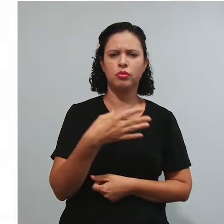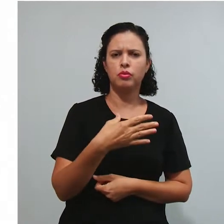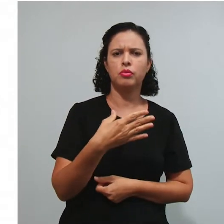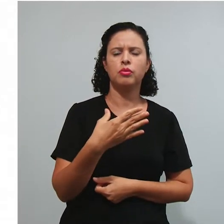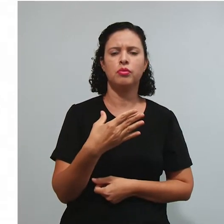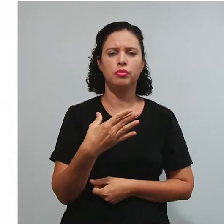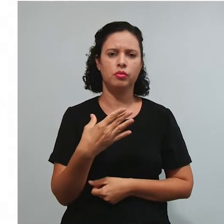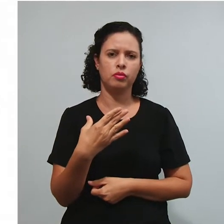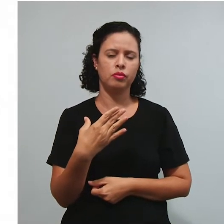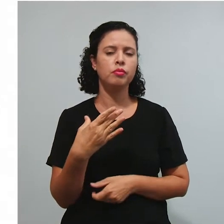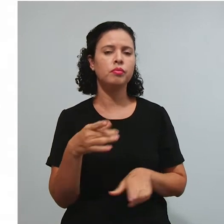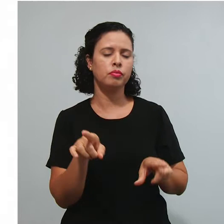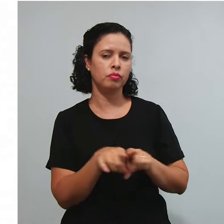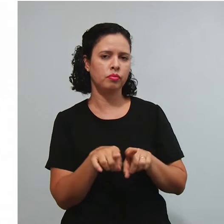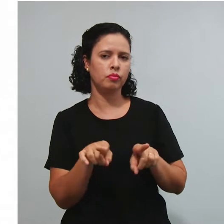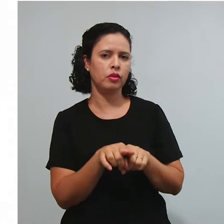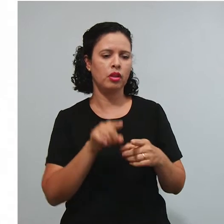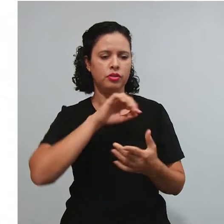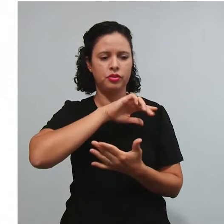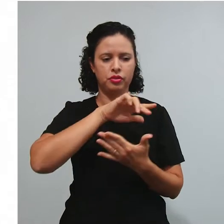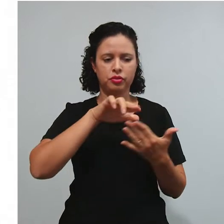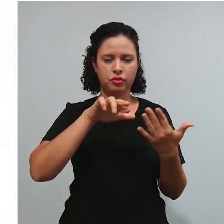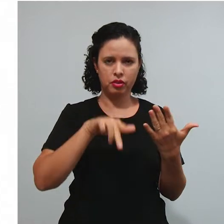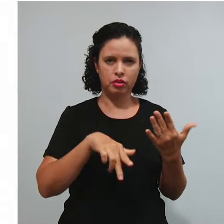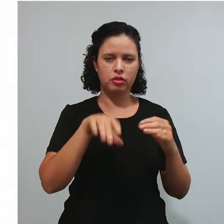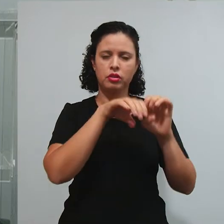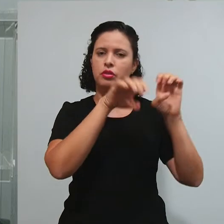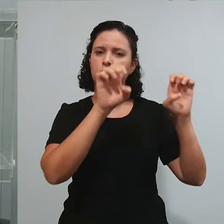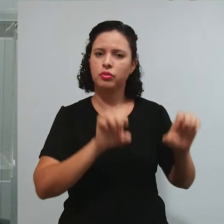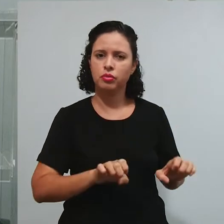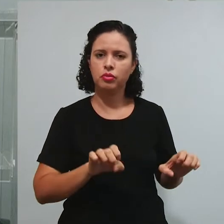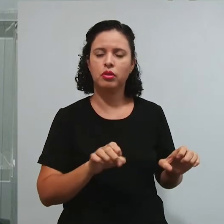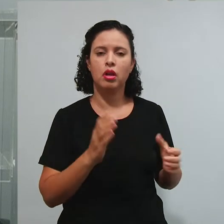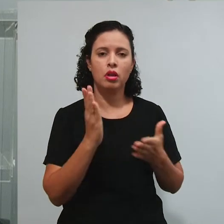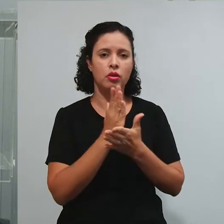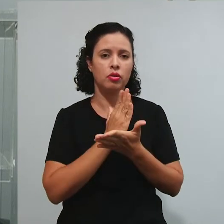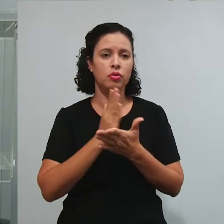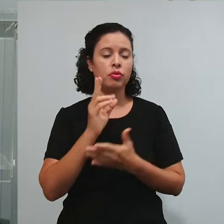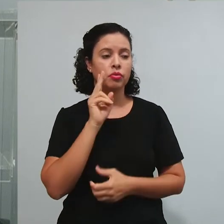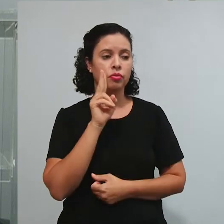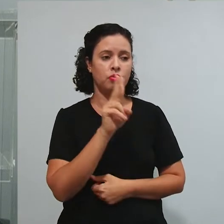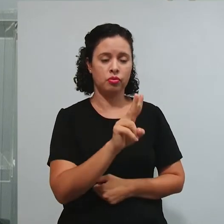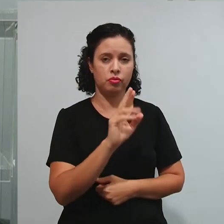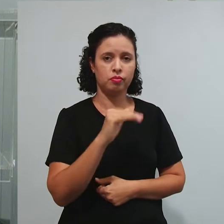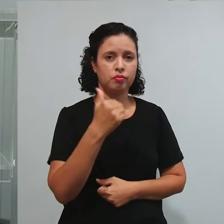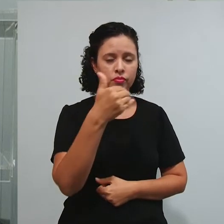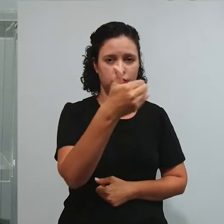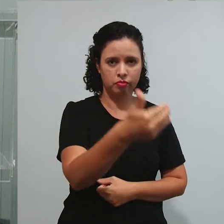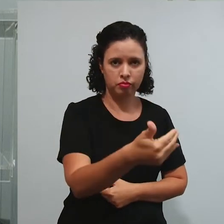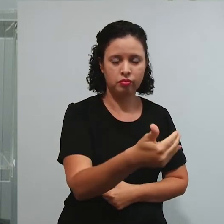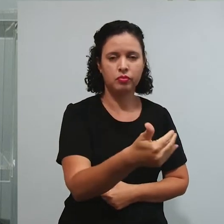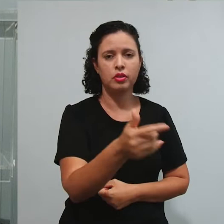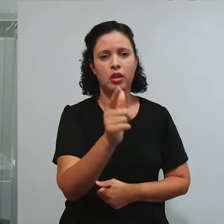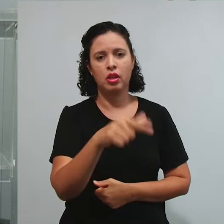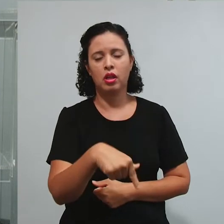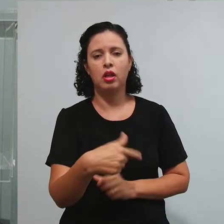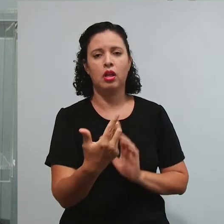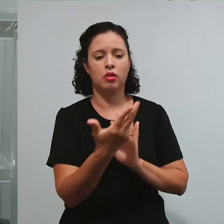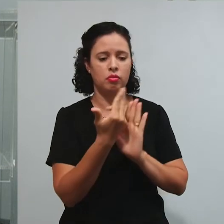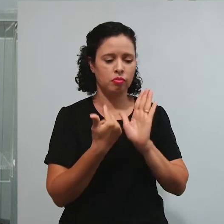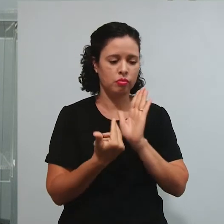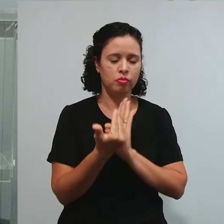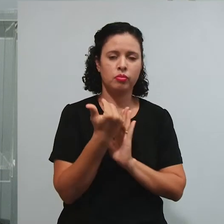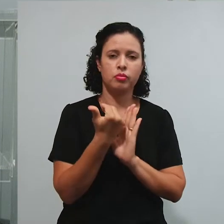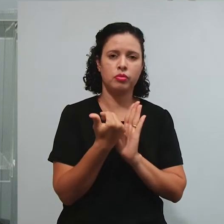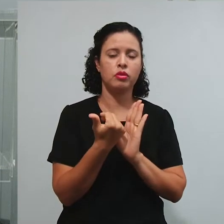inovações. Então, existem diversas formas de estrutura. Alguma a gente vai olhar mais para frente, vou mostrar o desenho para vocês,